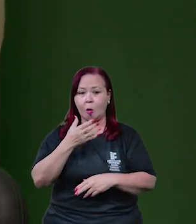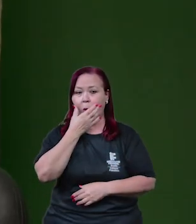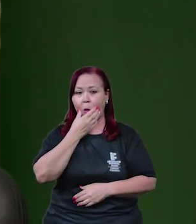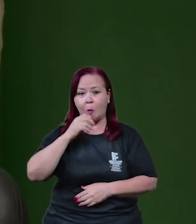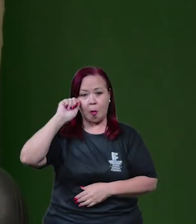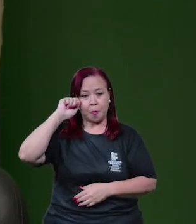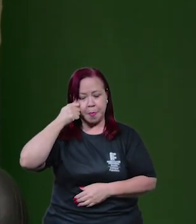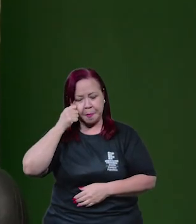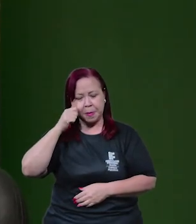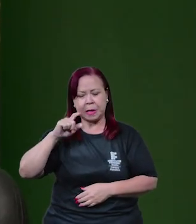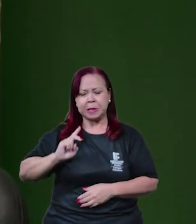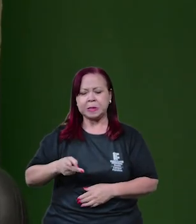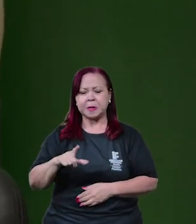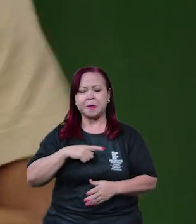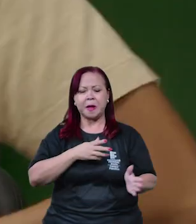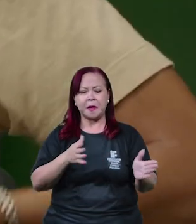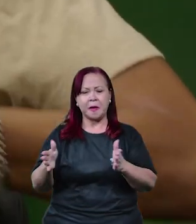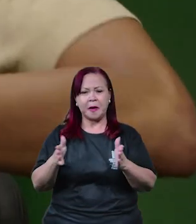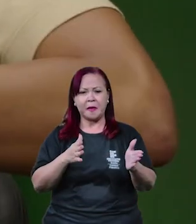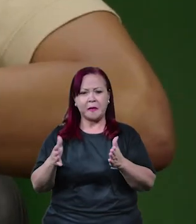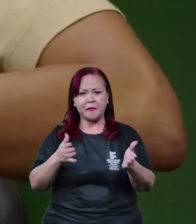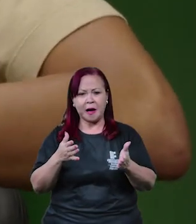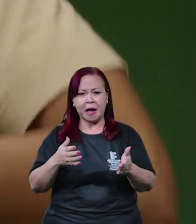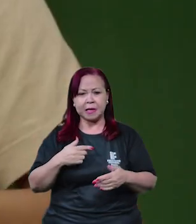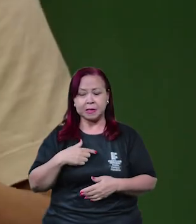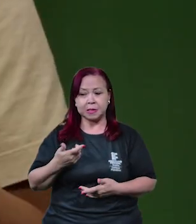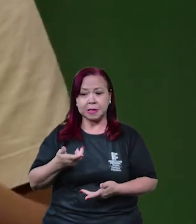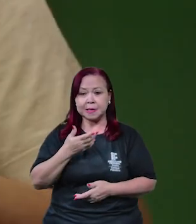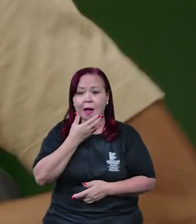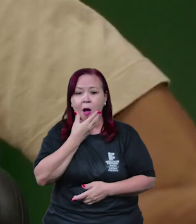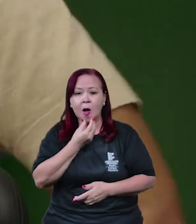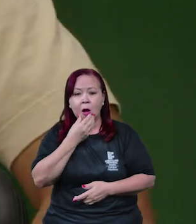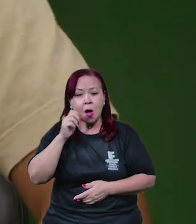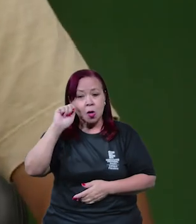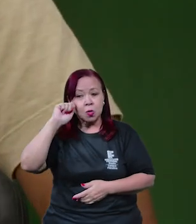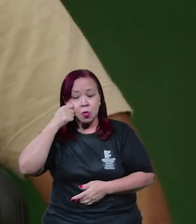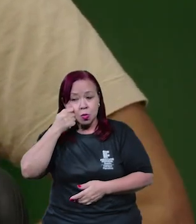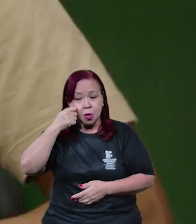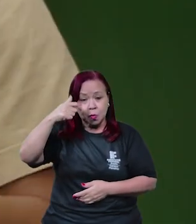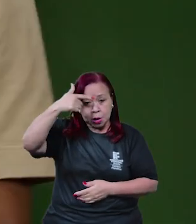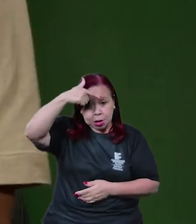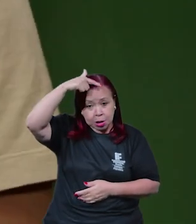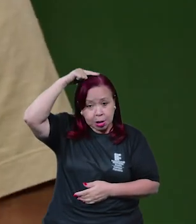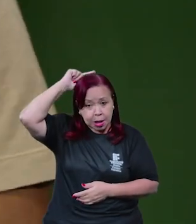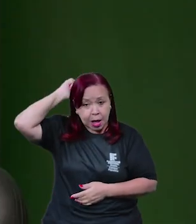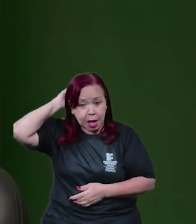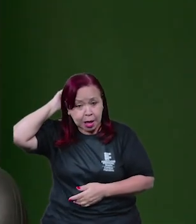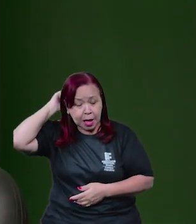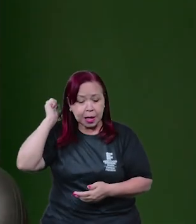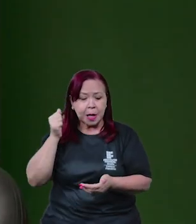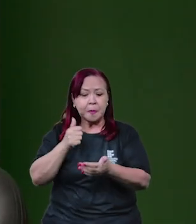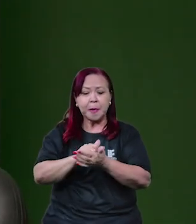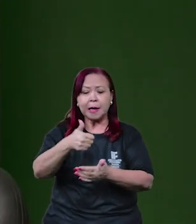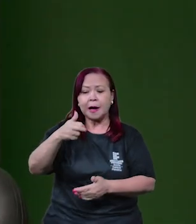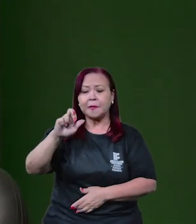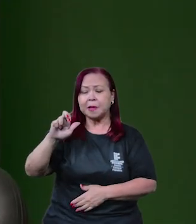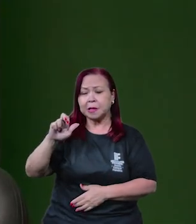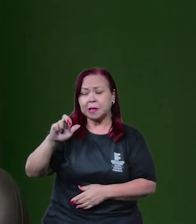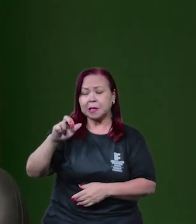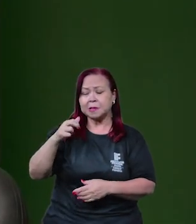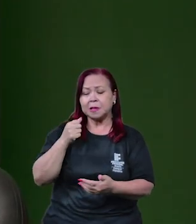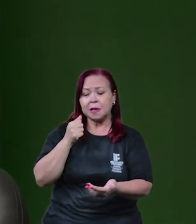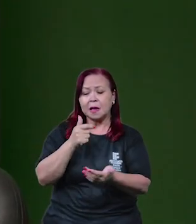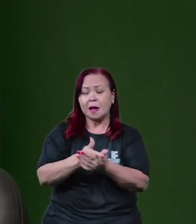sempre aquela fase de, tipo assim, ser o neguinho careca, né? Uhum. Na Usar o cabelo zero. na zero, Uhum. sempre pagava, sei lá, R$ 15 ali